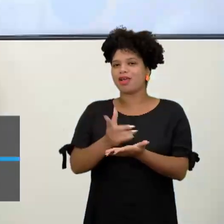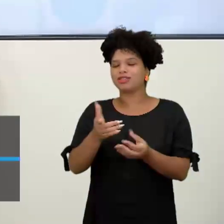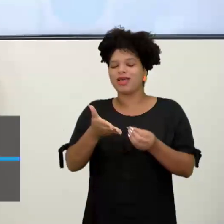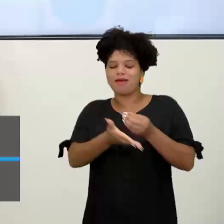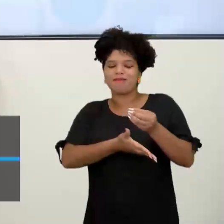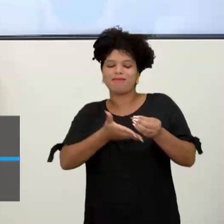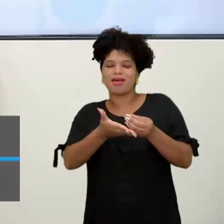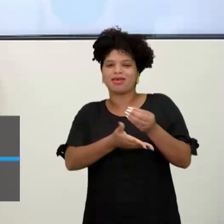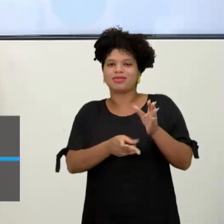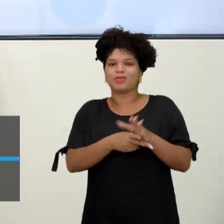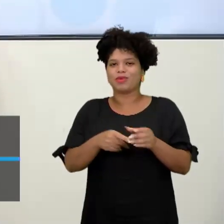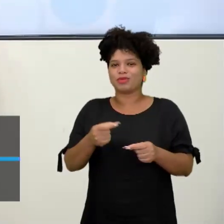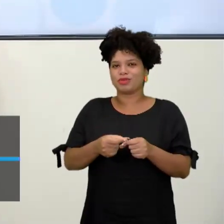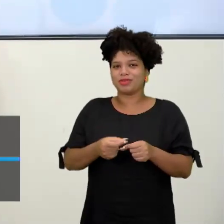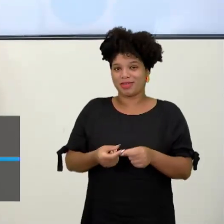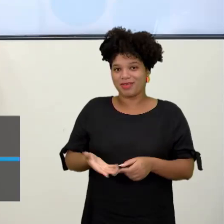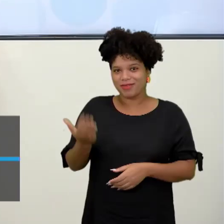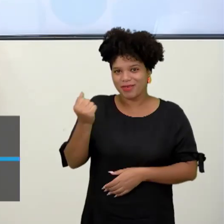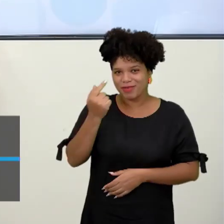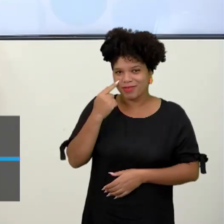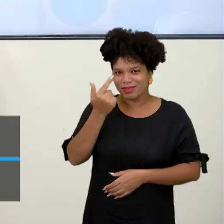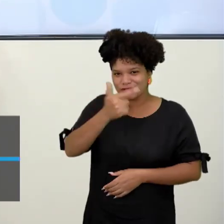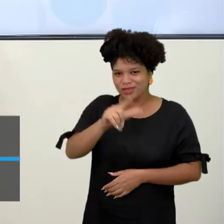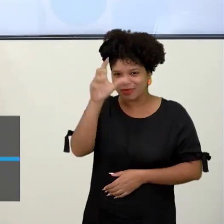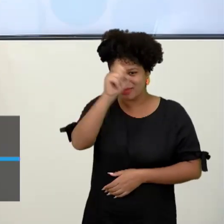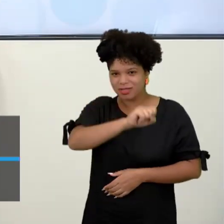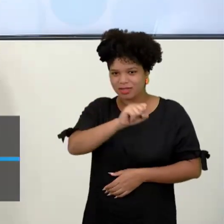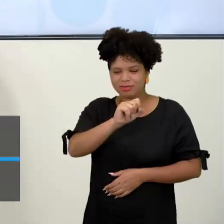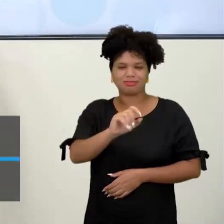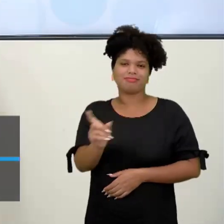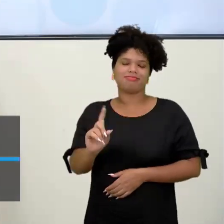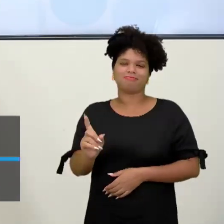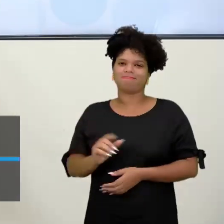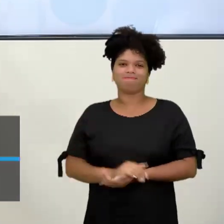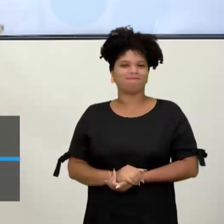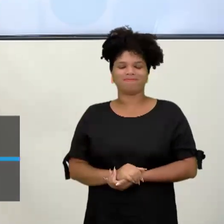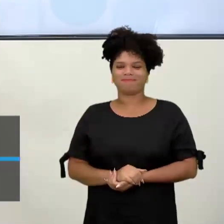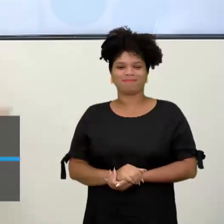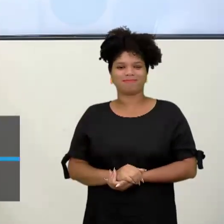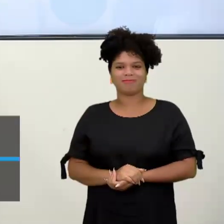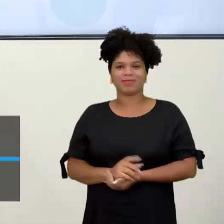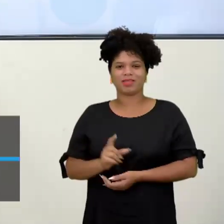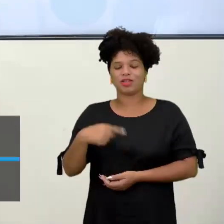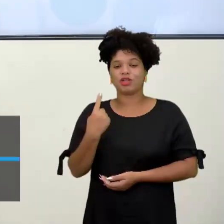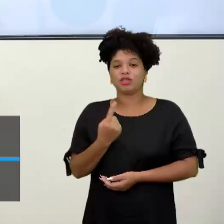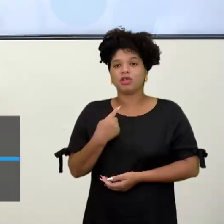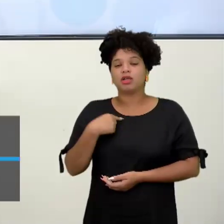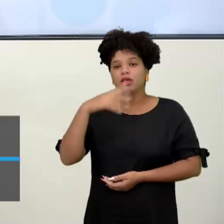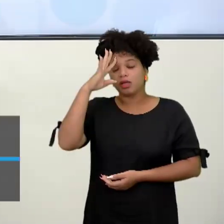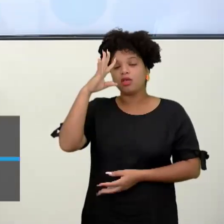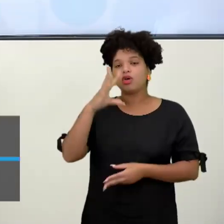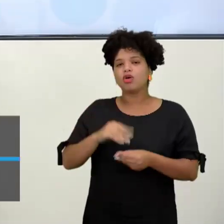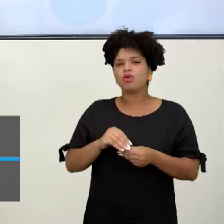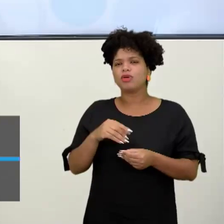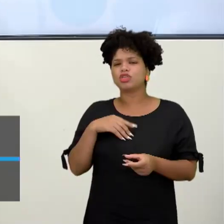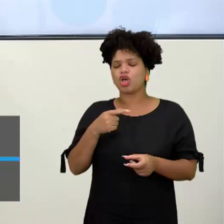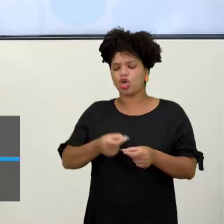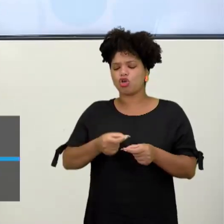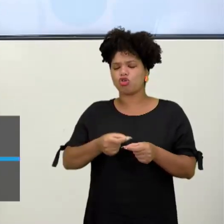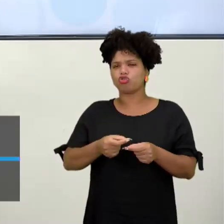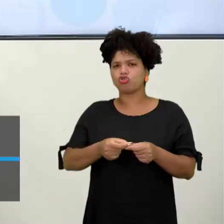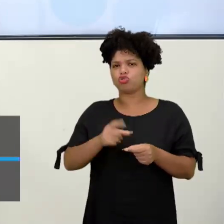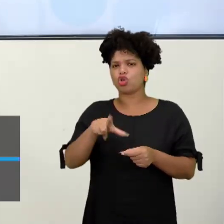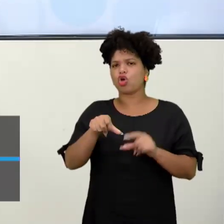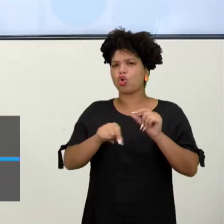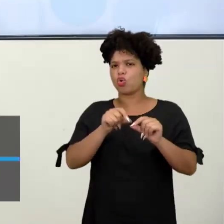Basicão de Arduino. Aí você fala, vamos montar o Arduino hoje? Não. A gente vai justamente entender o que é esse Arduino, entender